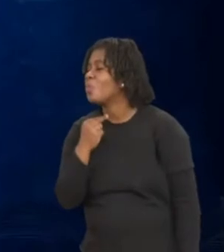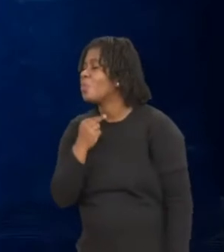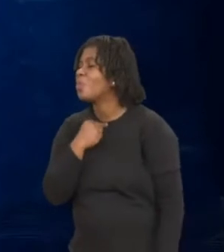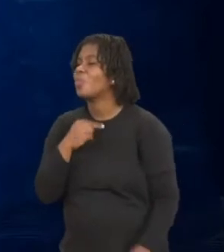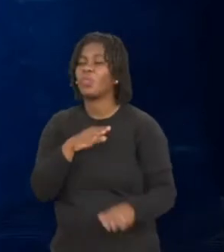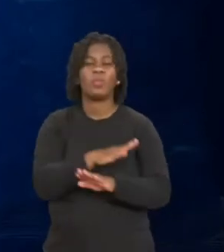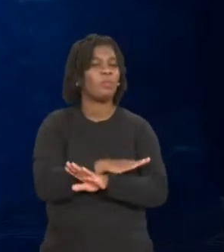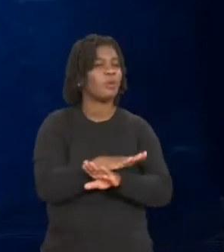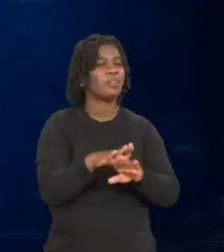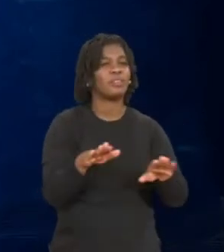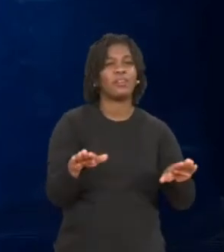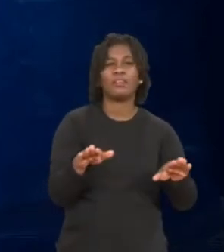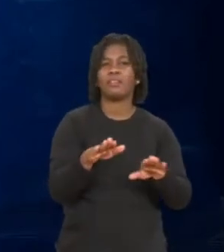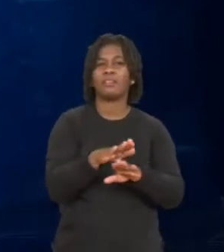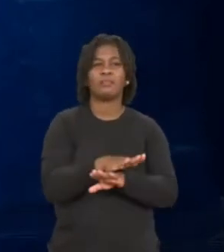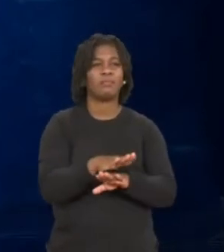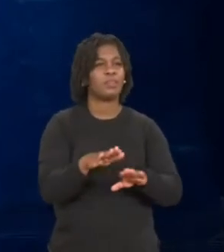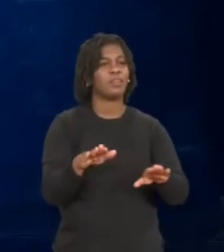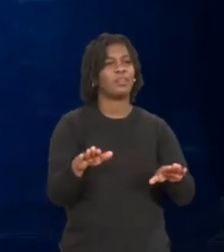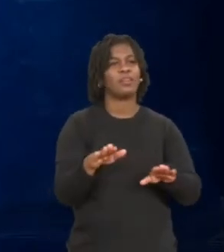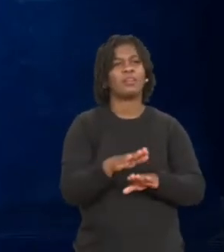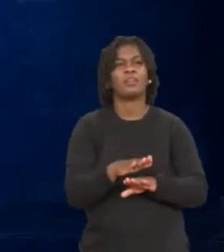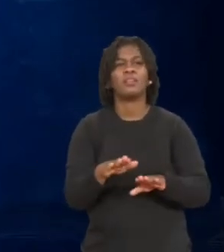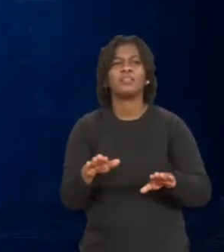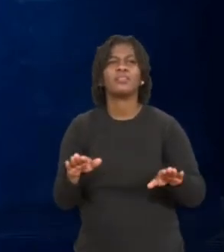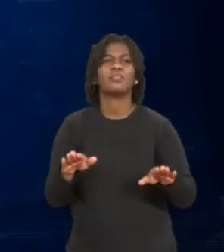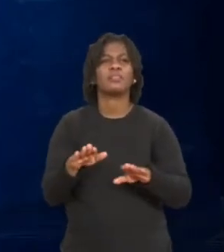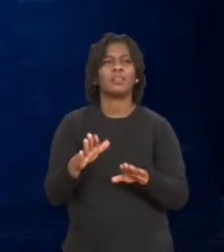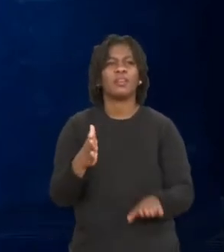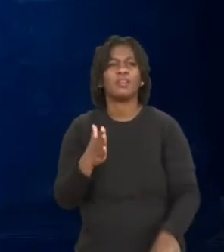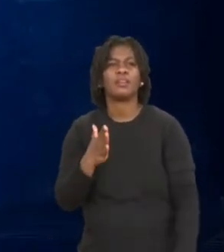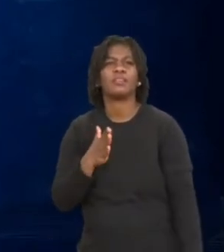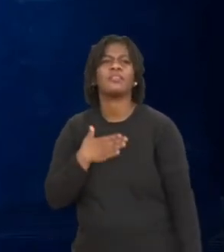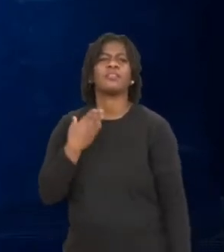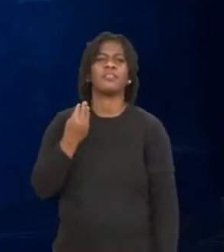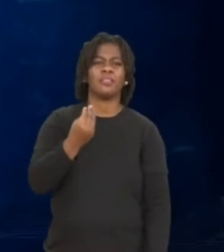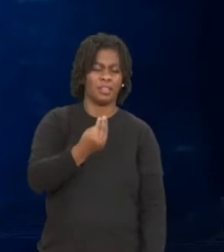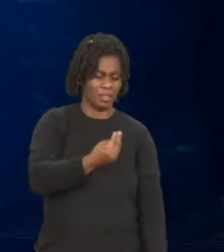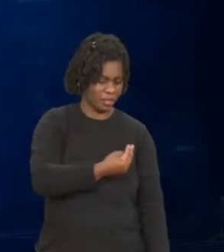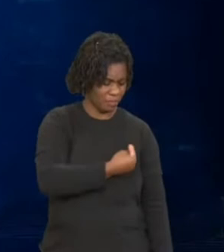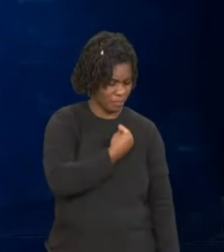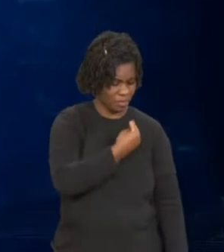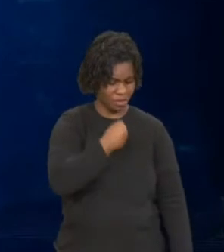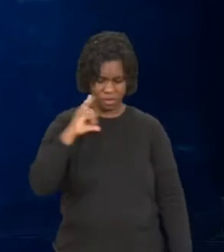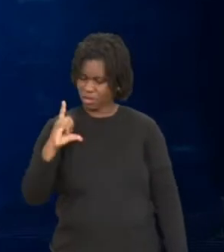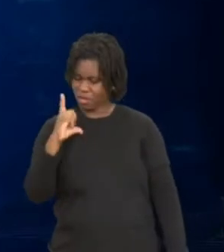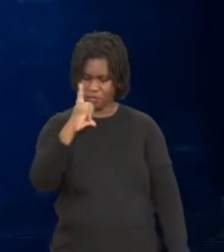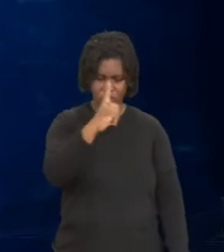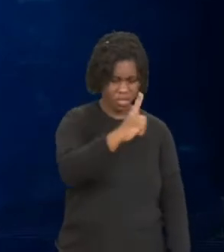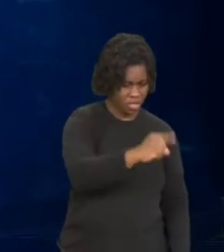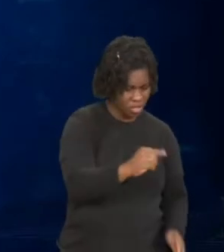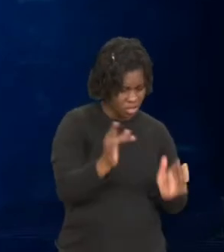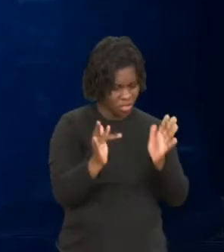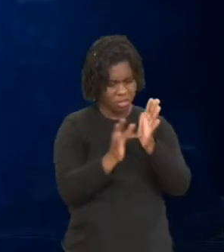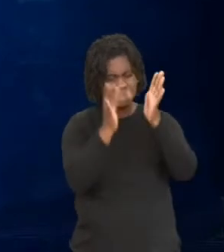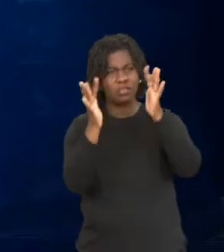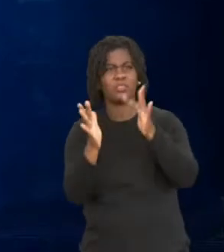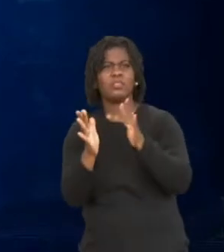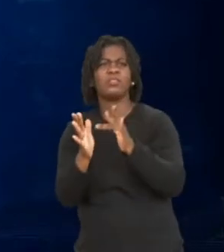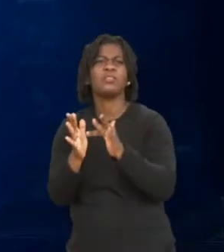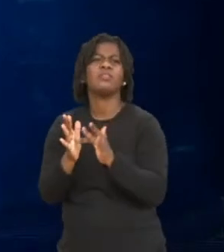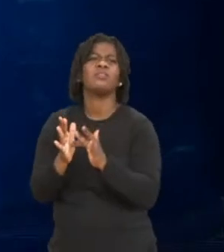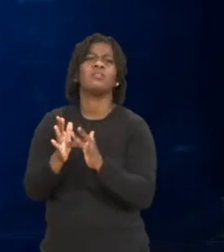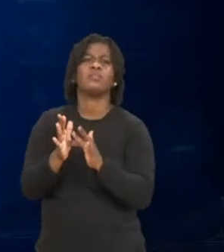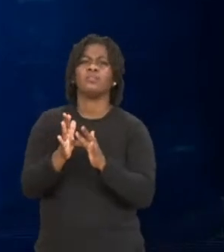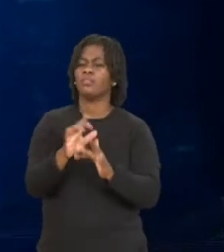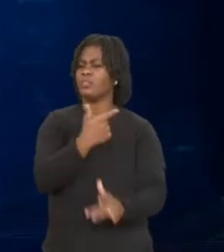Pode acabar. Pode acabar. A minha vida sem Jesus. A minha vida sem Jesus.